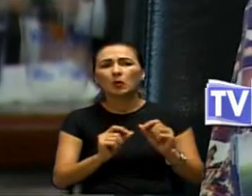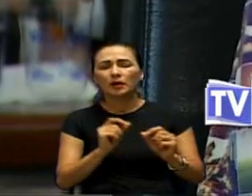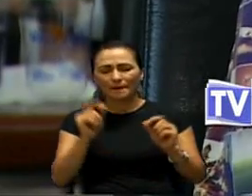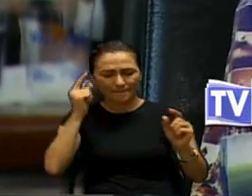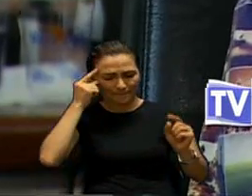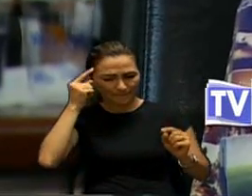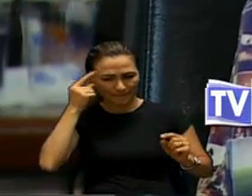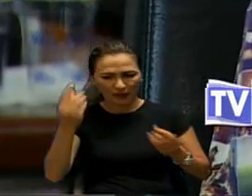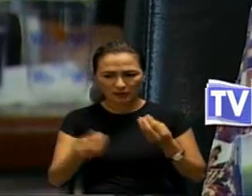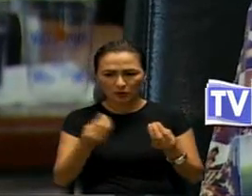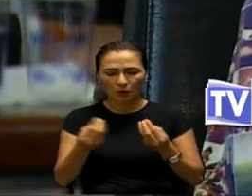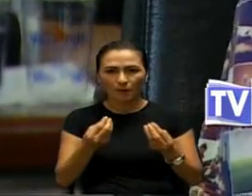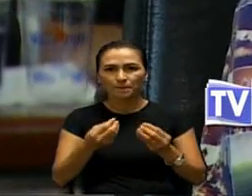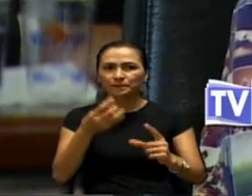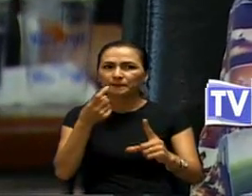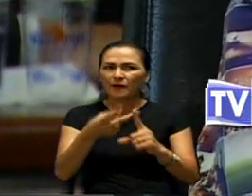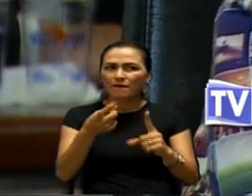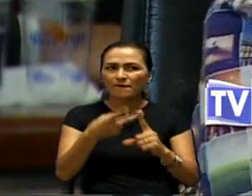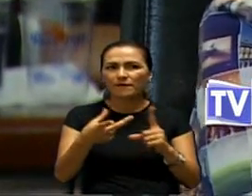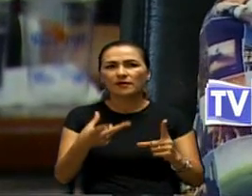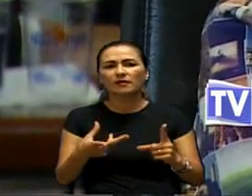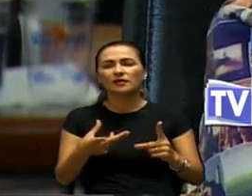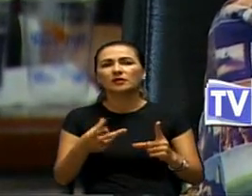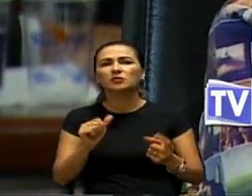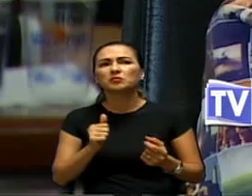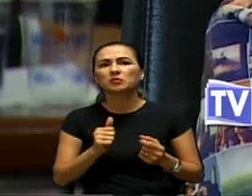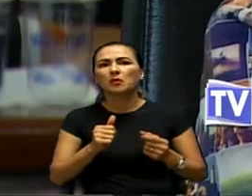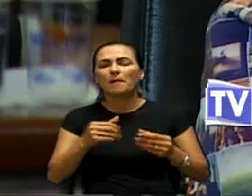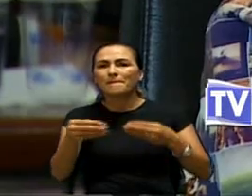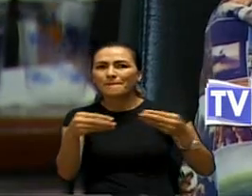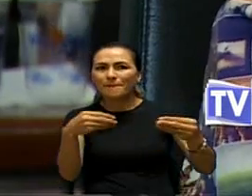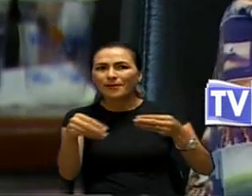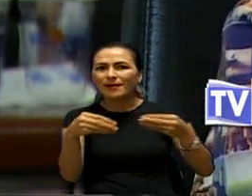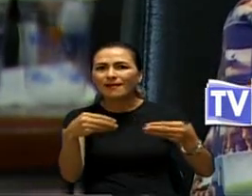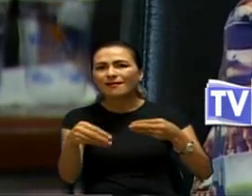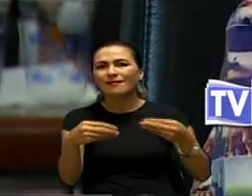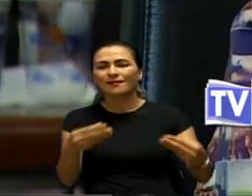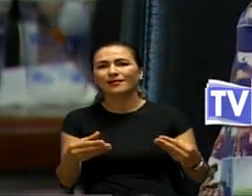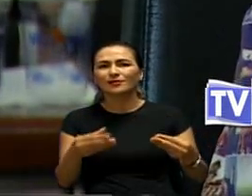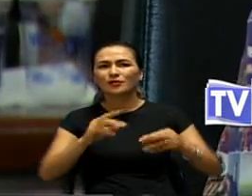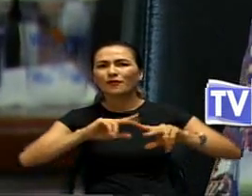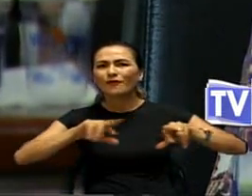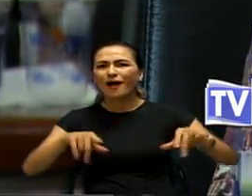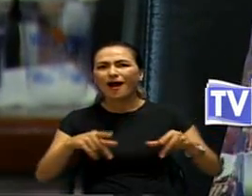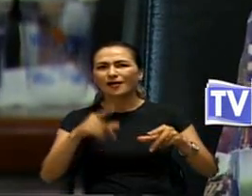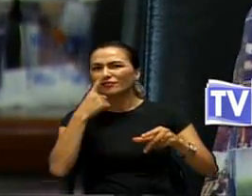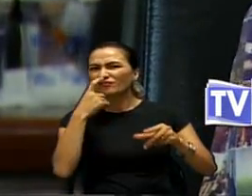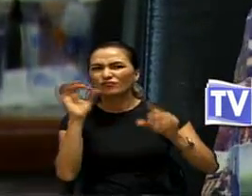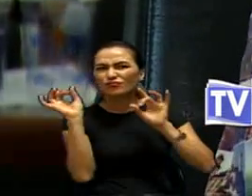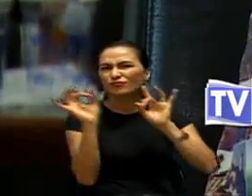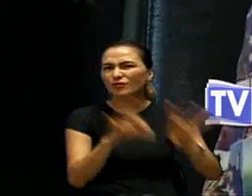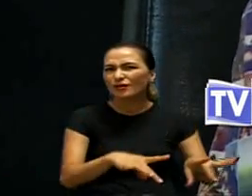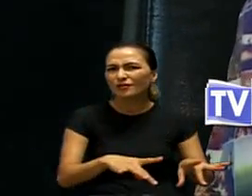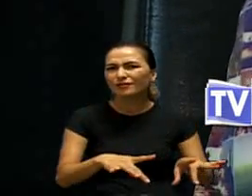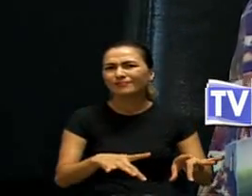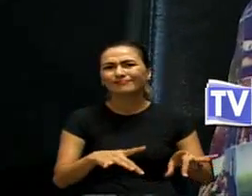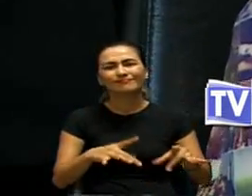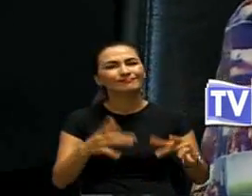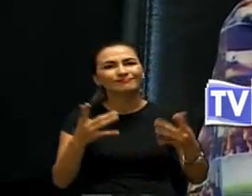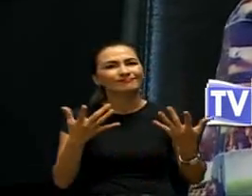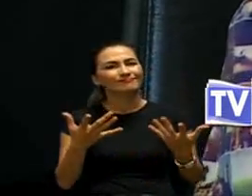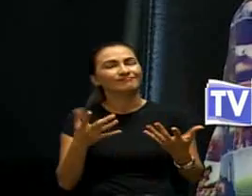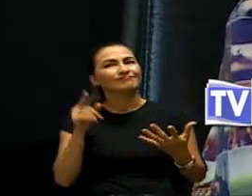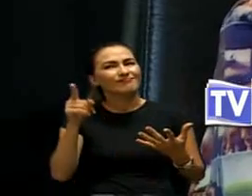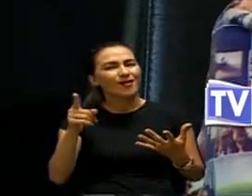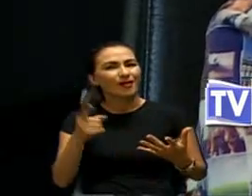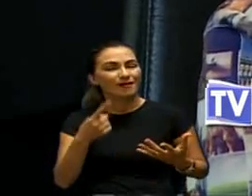e bebidas, de vidro, que não tem retorno hoje. Já existe a legislação nacional indicando